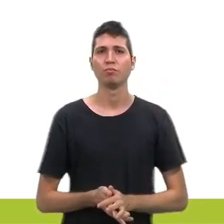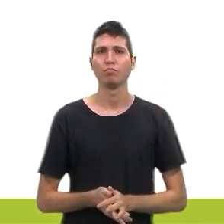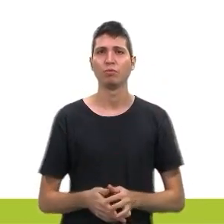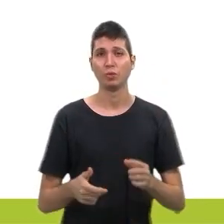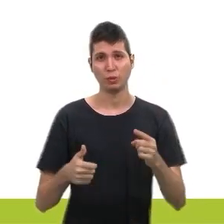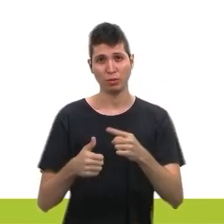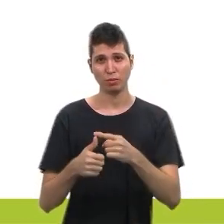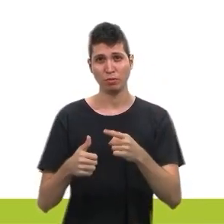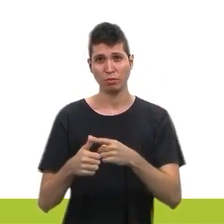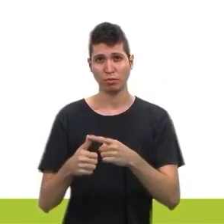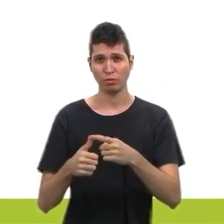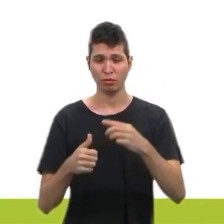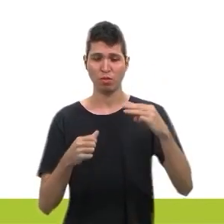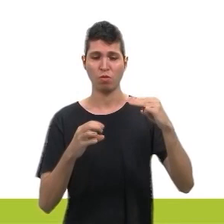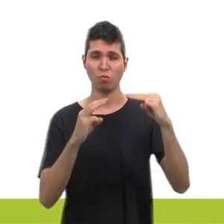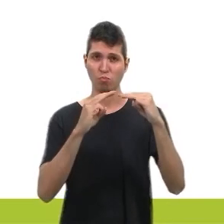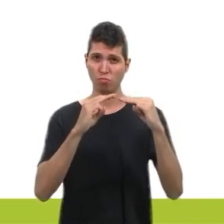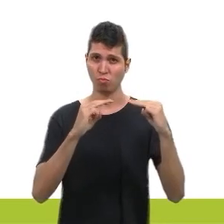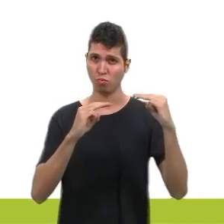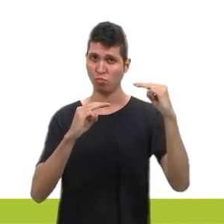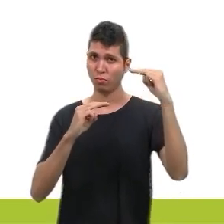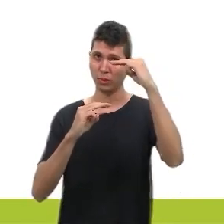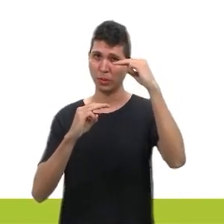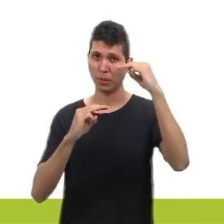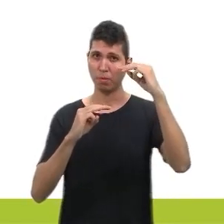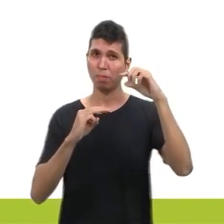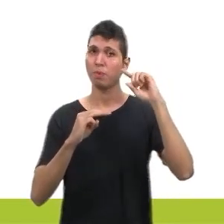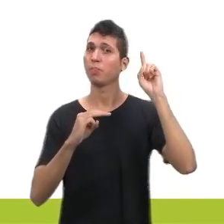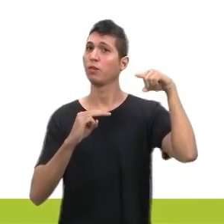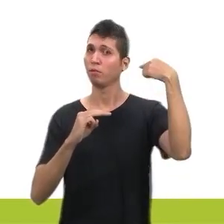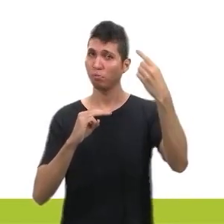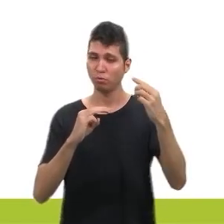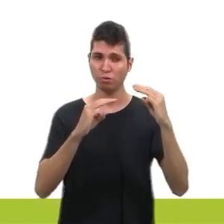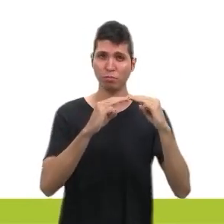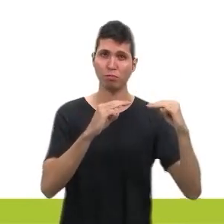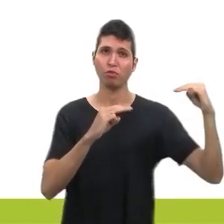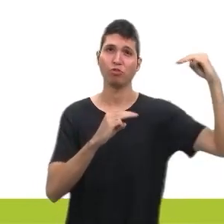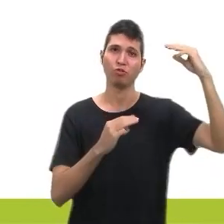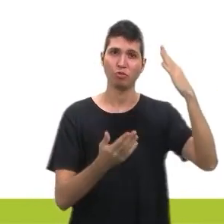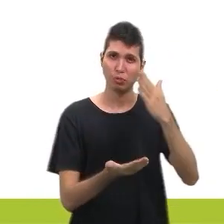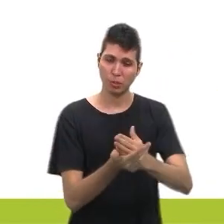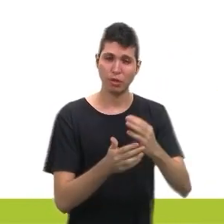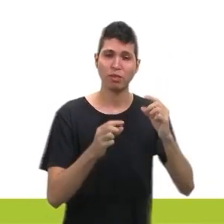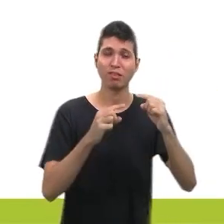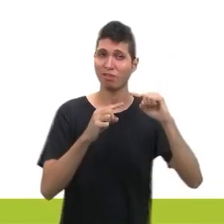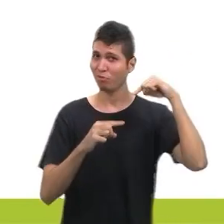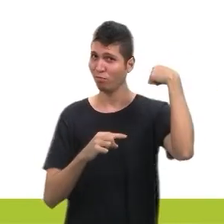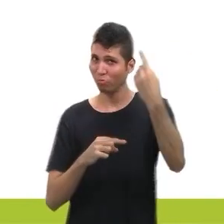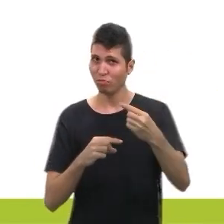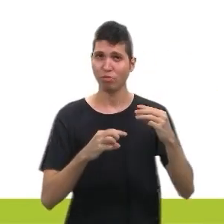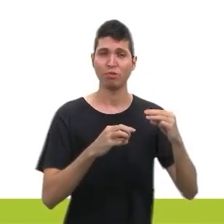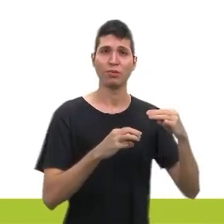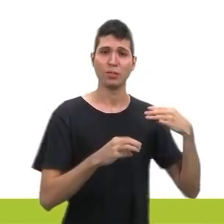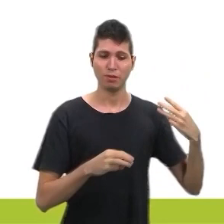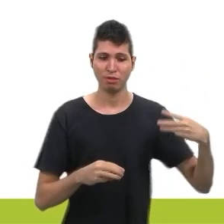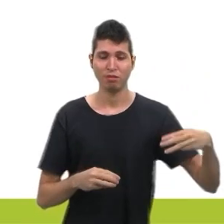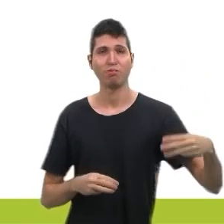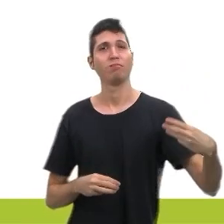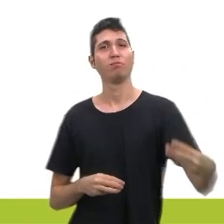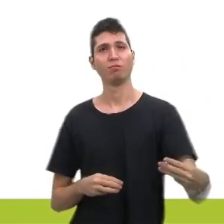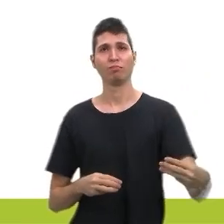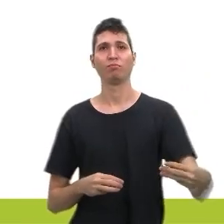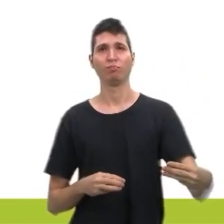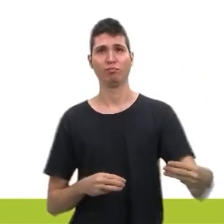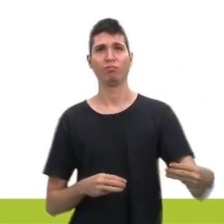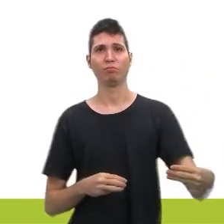a média, a mediana, depois vem a moda. Em milhões de litros são a palavra